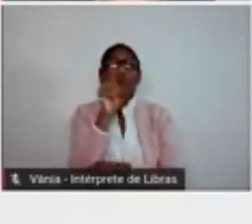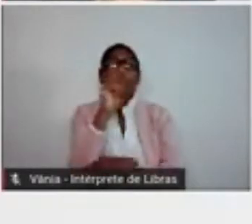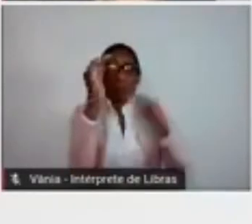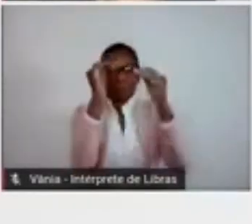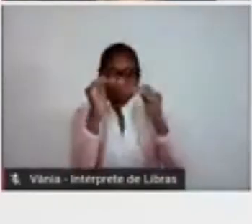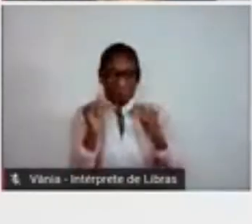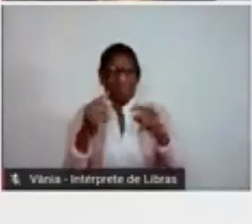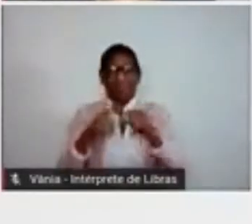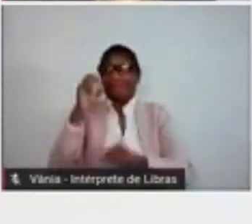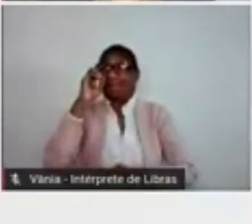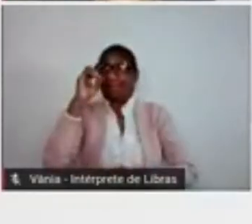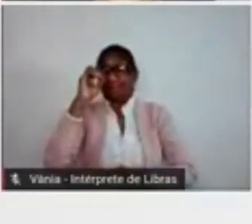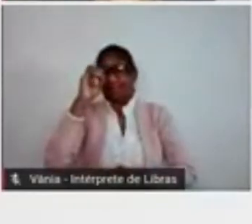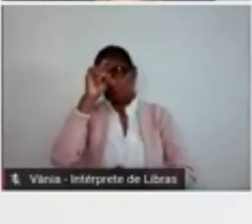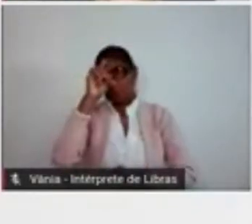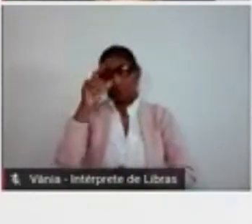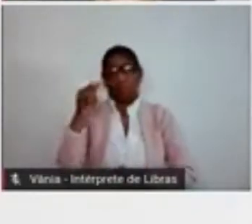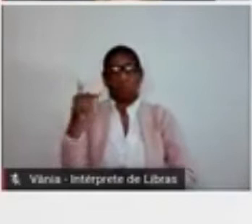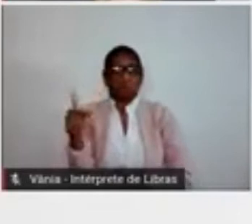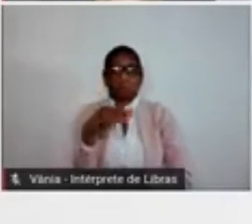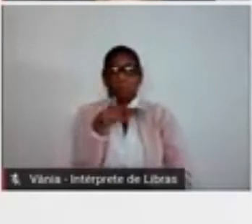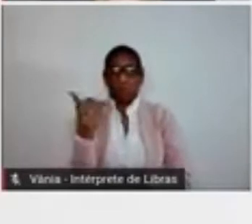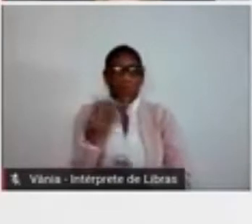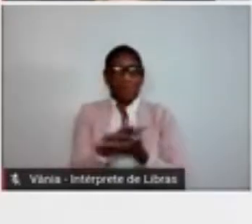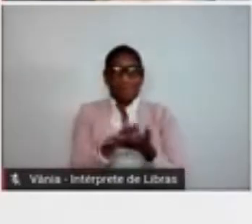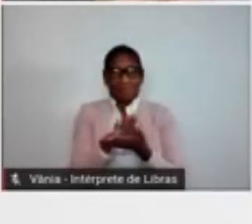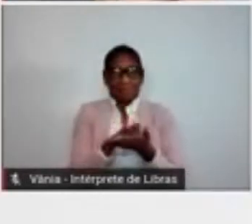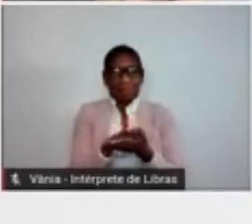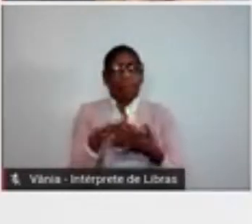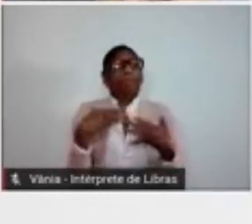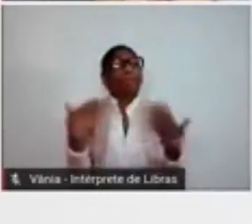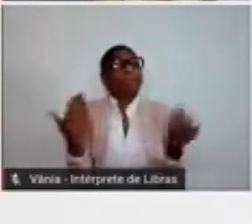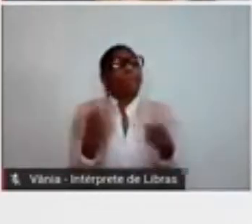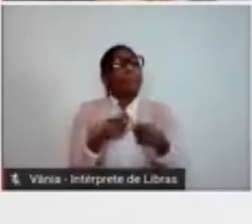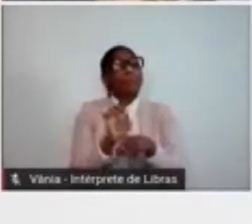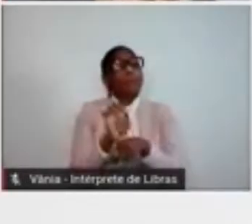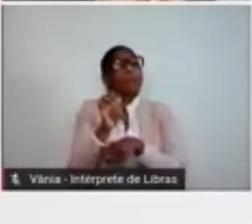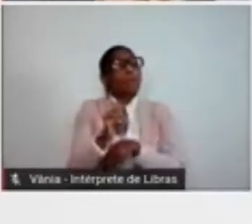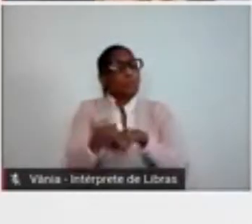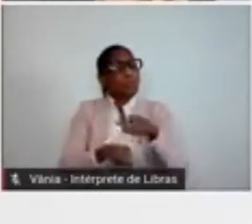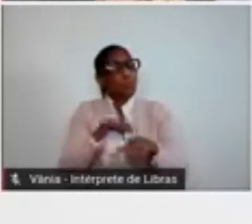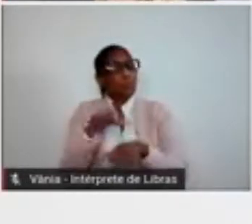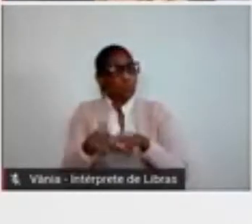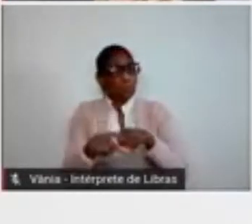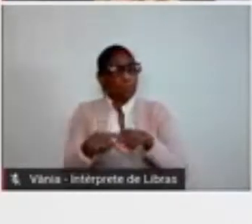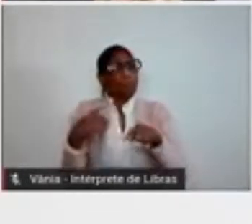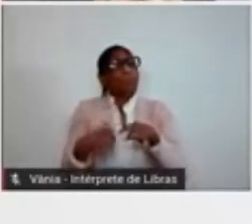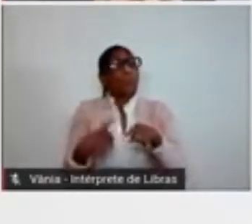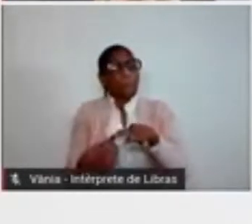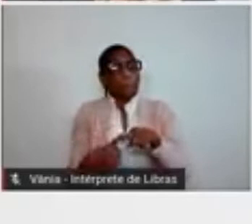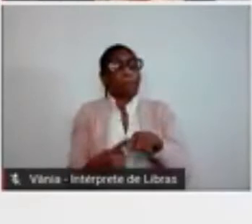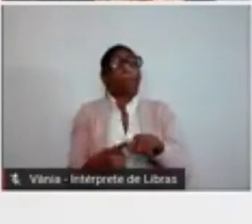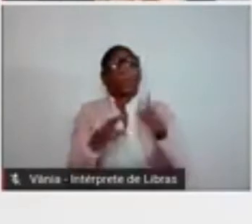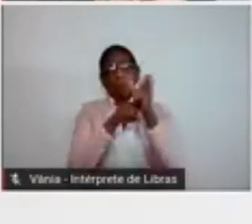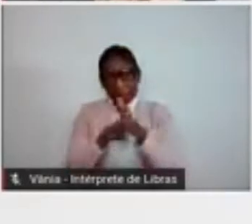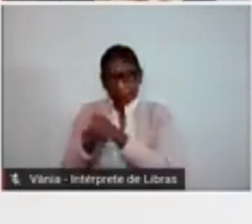0 hospitalizações e 0 óbitos. E por que Erechim saiu aqui, né? Foi dado recurso para a região de Erechim. A gente observou que na região de